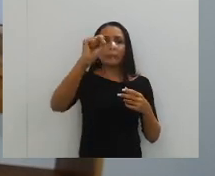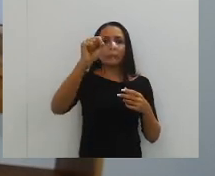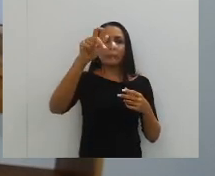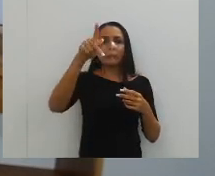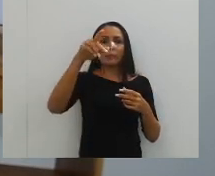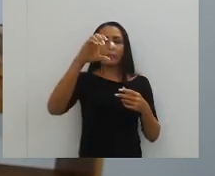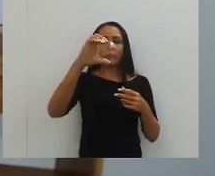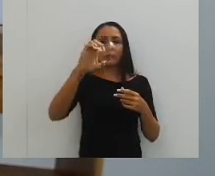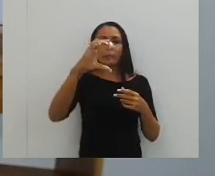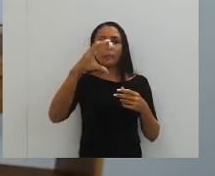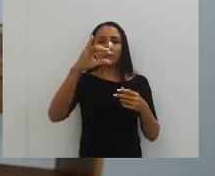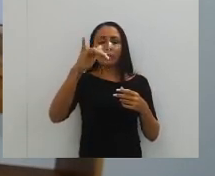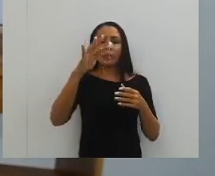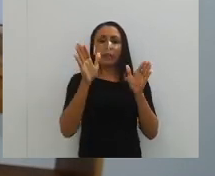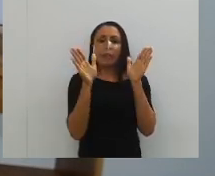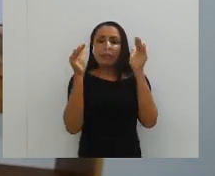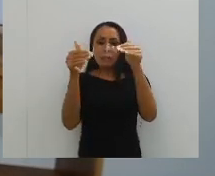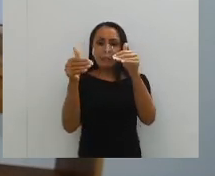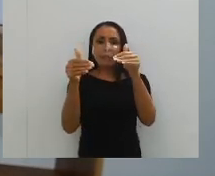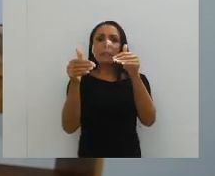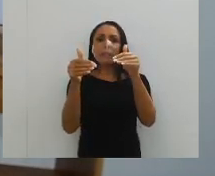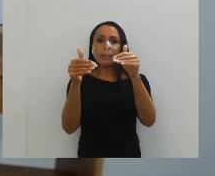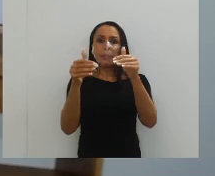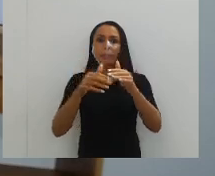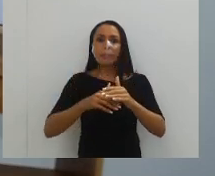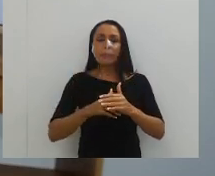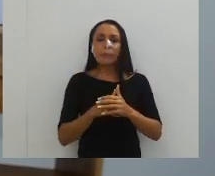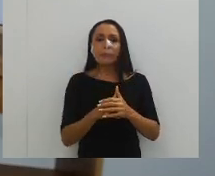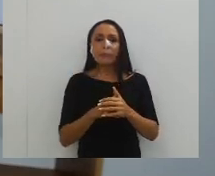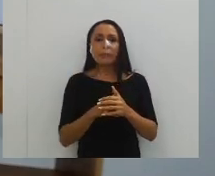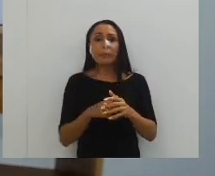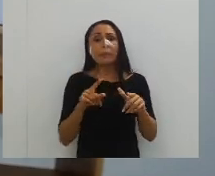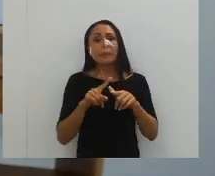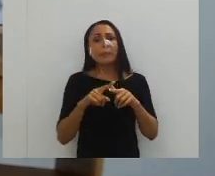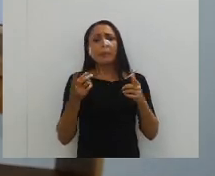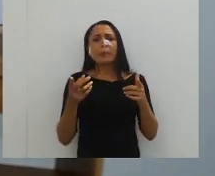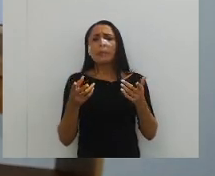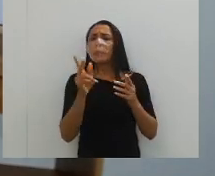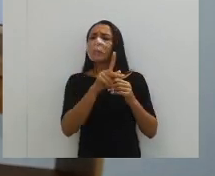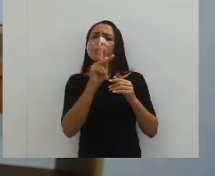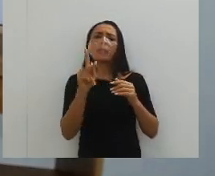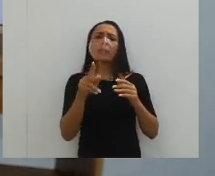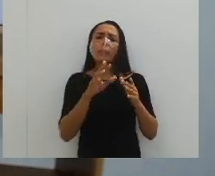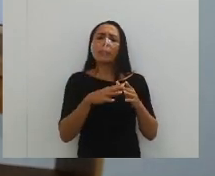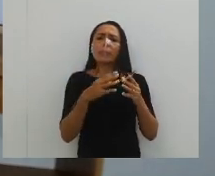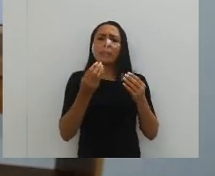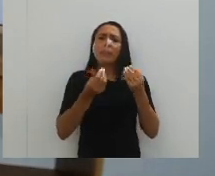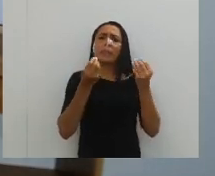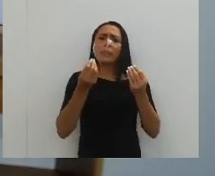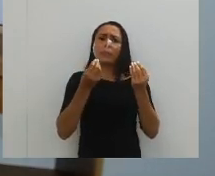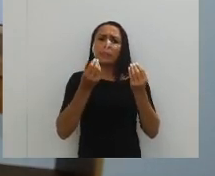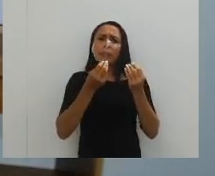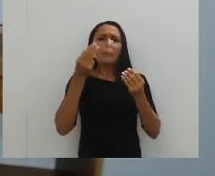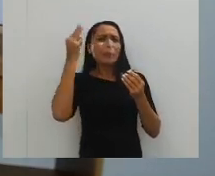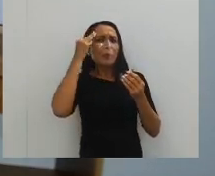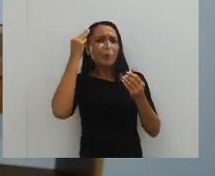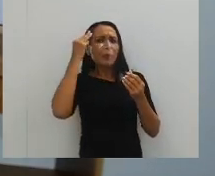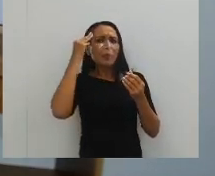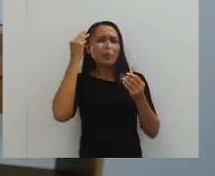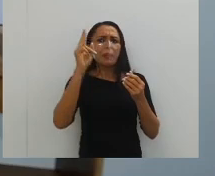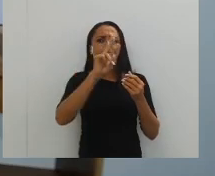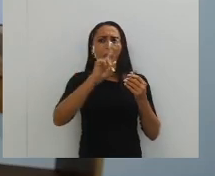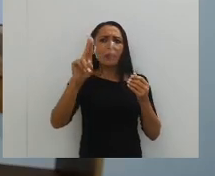específica. A segunda palavra é a palavra específica. Mas aí você pode dizer assim, Andrei, eu vou ter que gravar o nome científico de todo